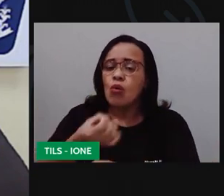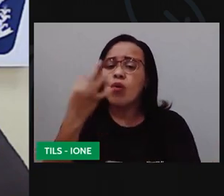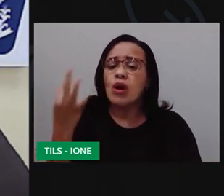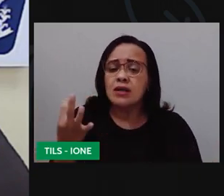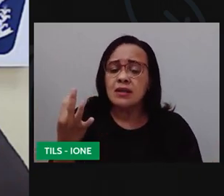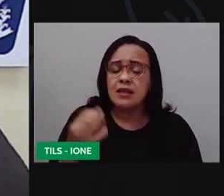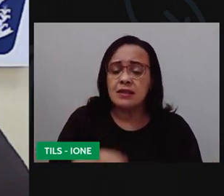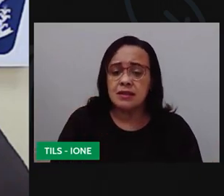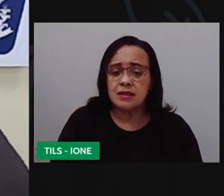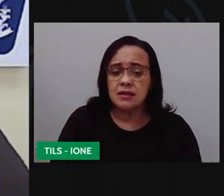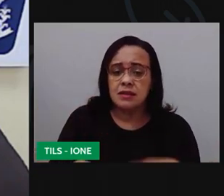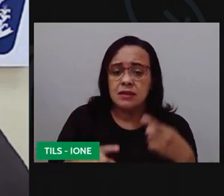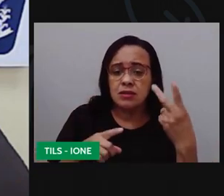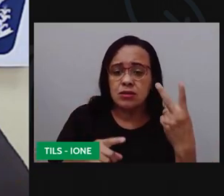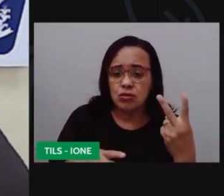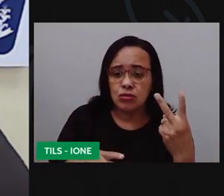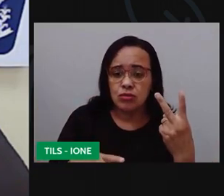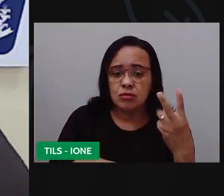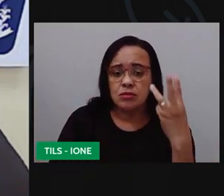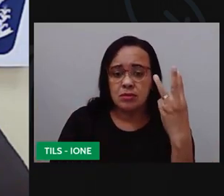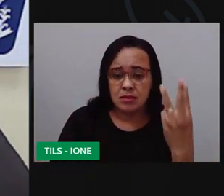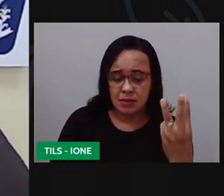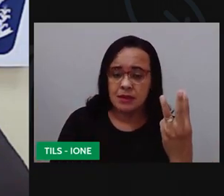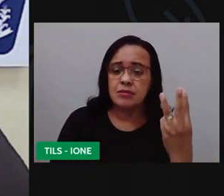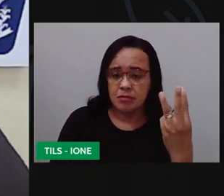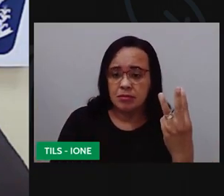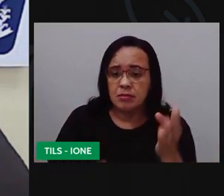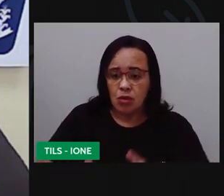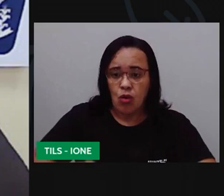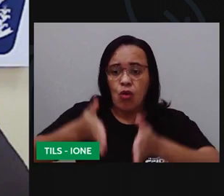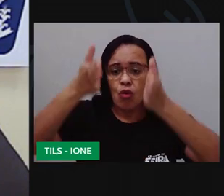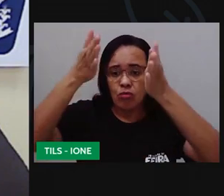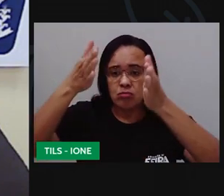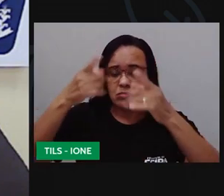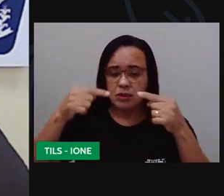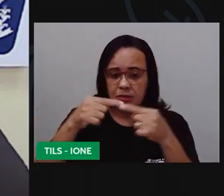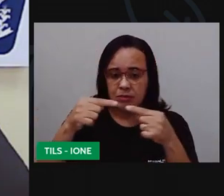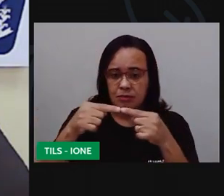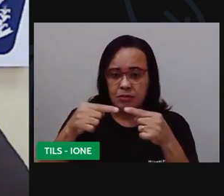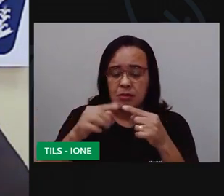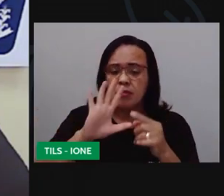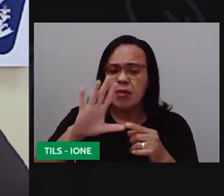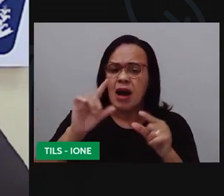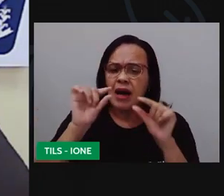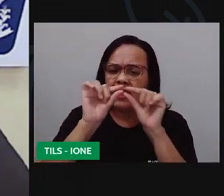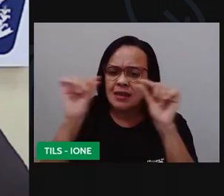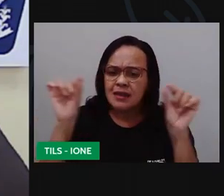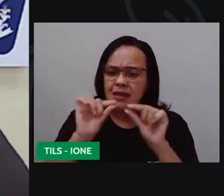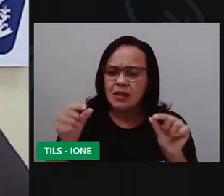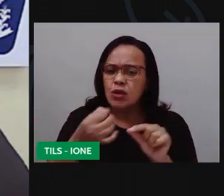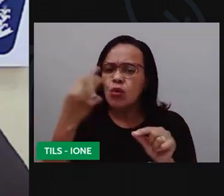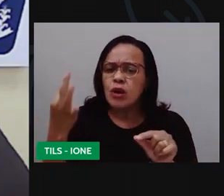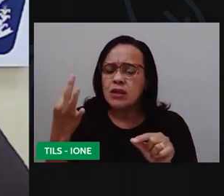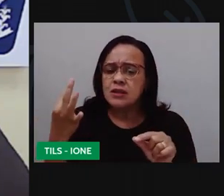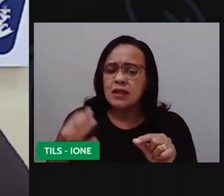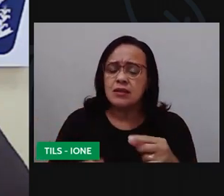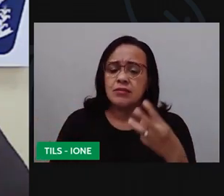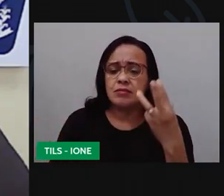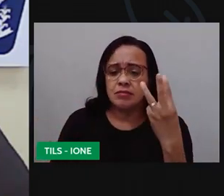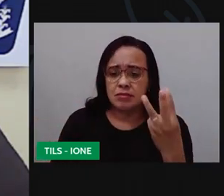uma coluna. Duas colunas. 3. Mas eu tenho quantas linhas?